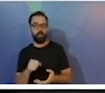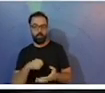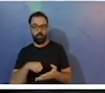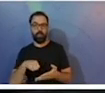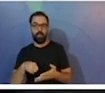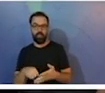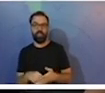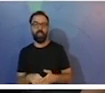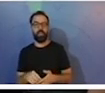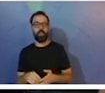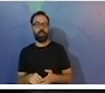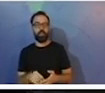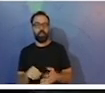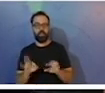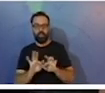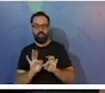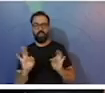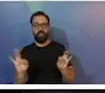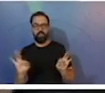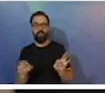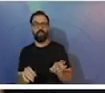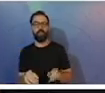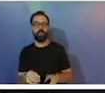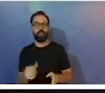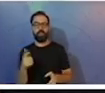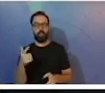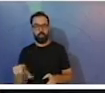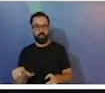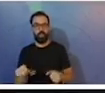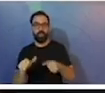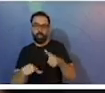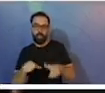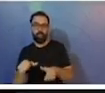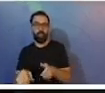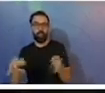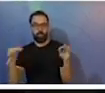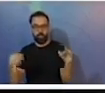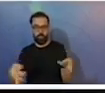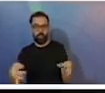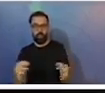duas frases, corrigindo essa parte final. Combinado?